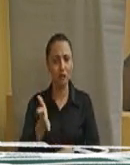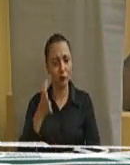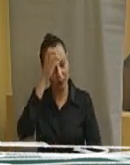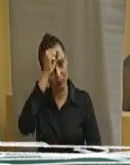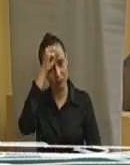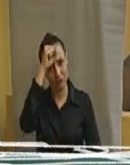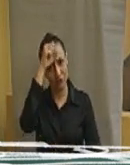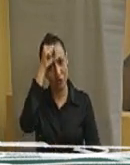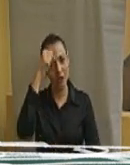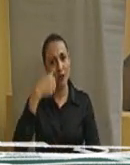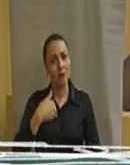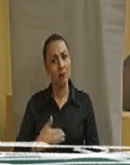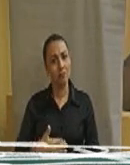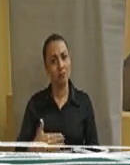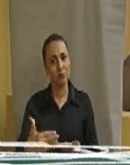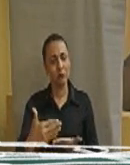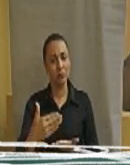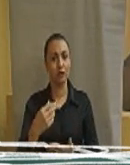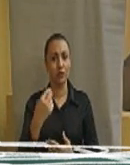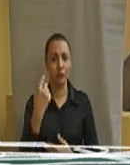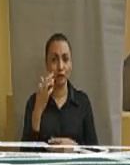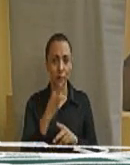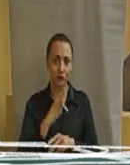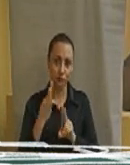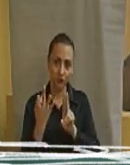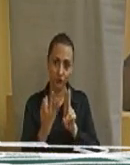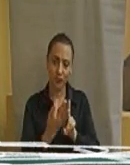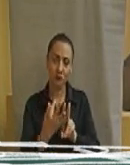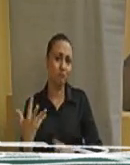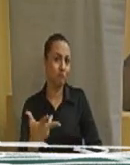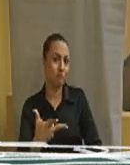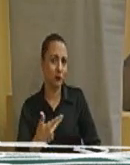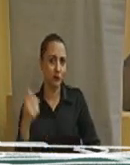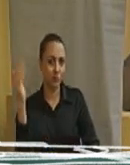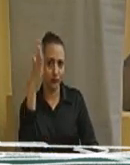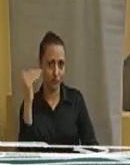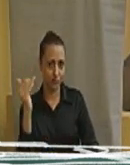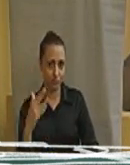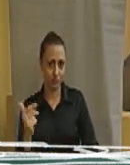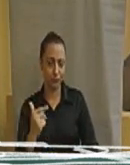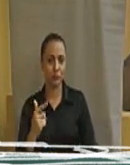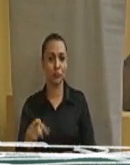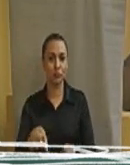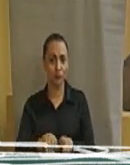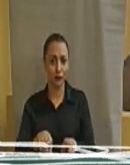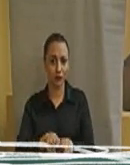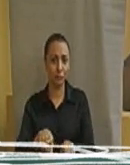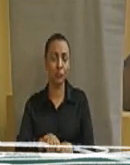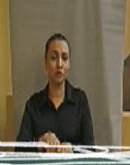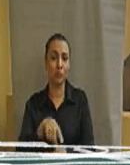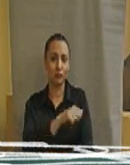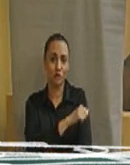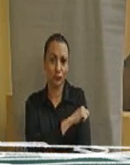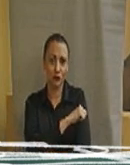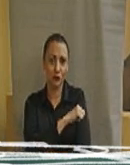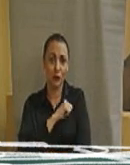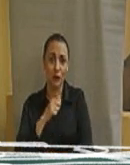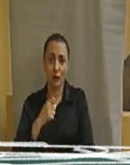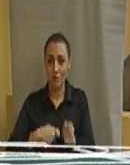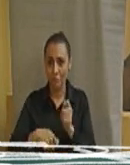Colocamos a nossa universidade entre as mais eficientes do país em gasto por aluno. Somos eficientes, gerenciando